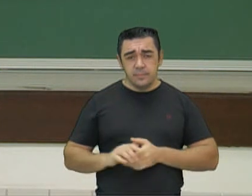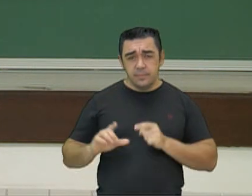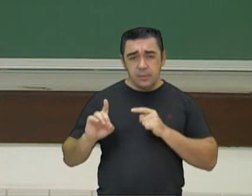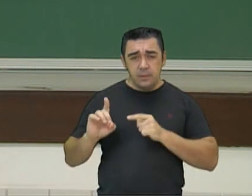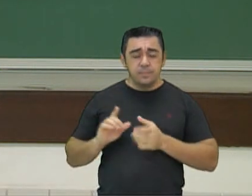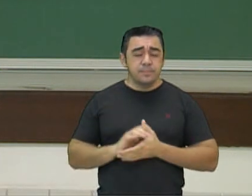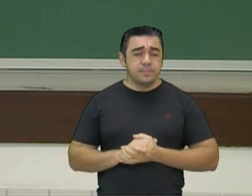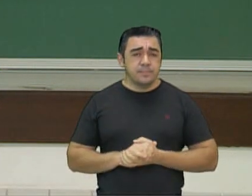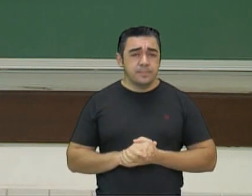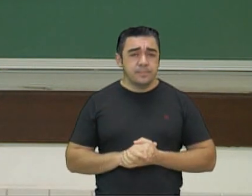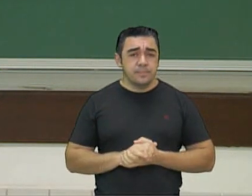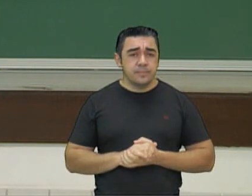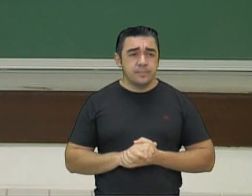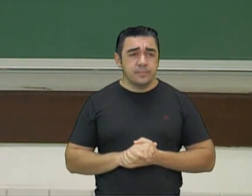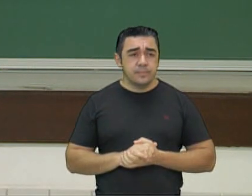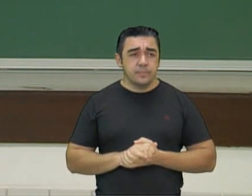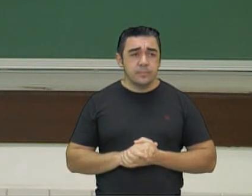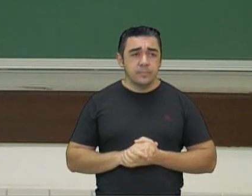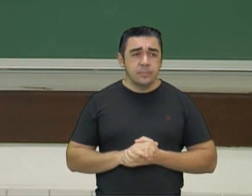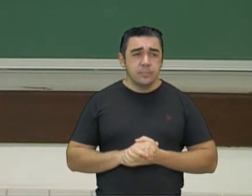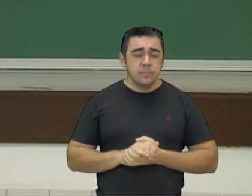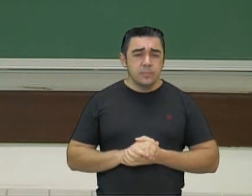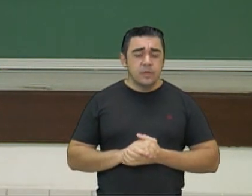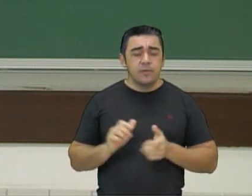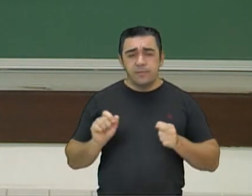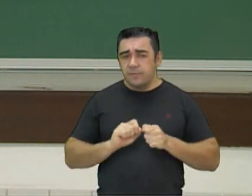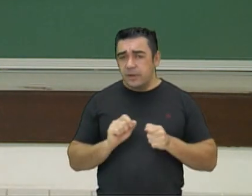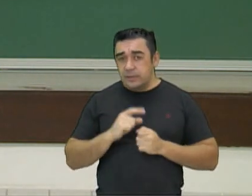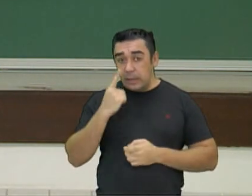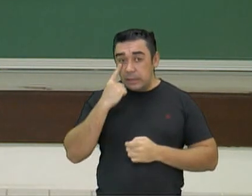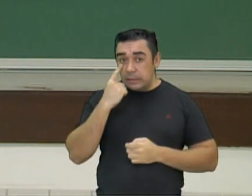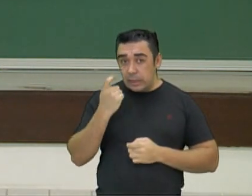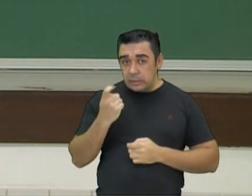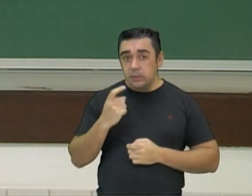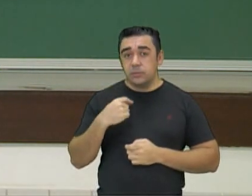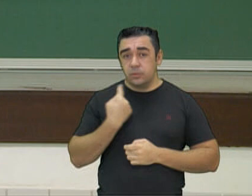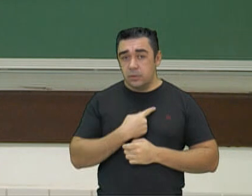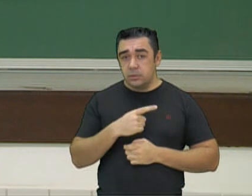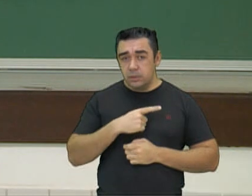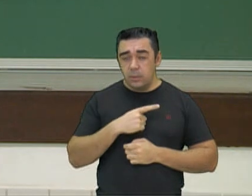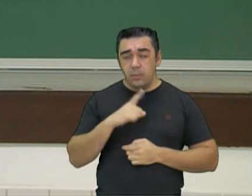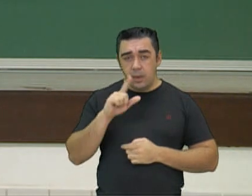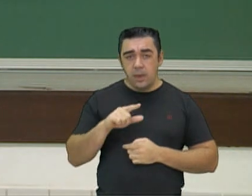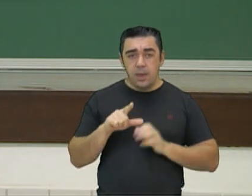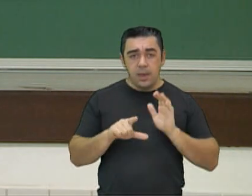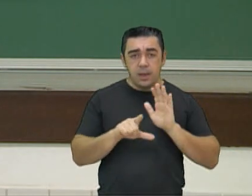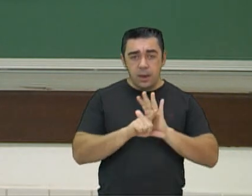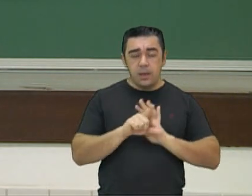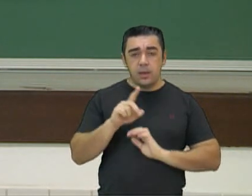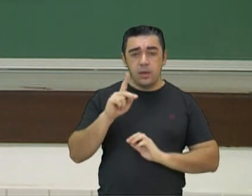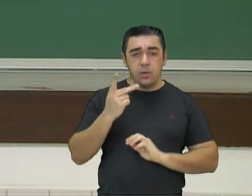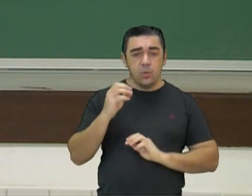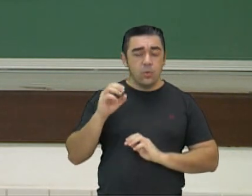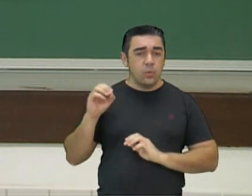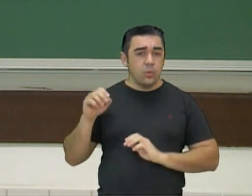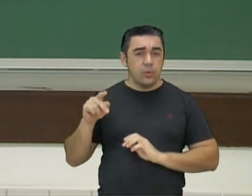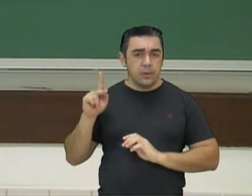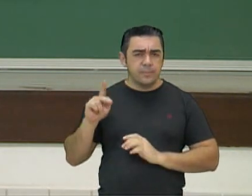D. Gente, uma aplicação bem interessante que nós temos aqui sobre a lei de Hooke é os